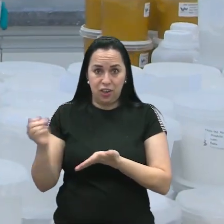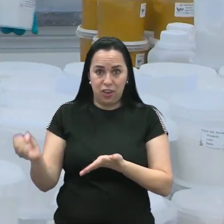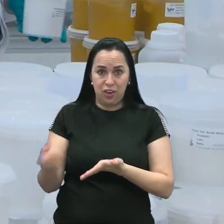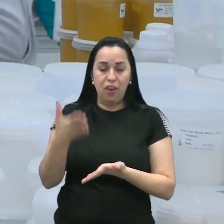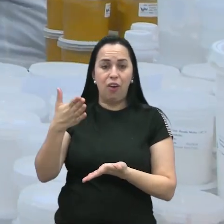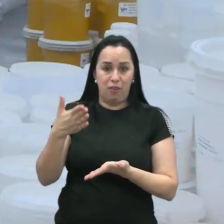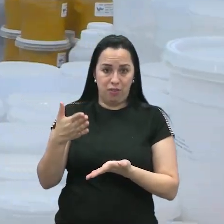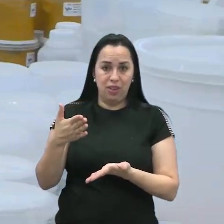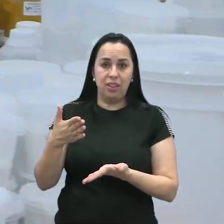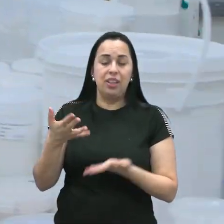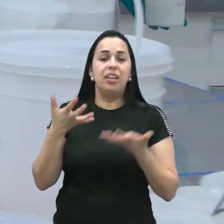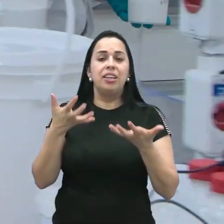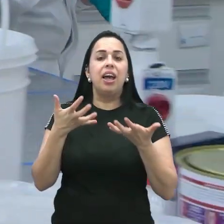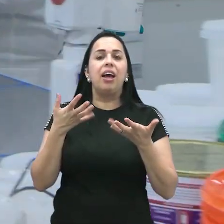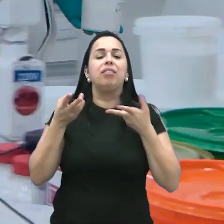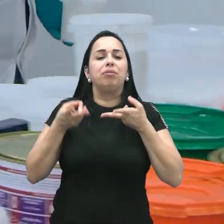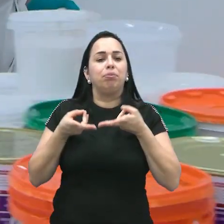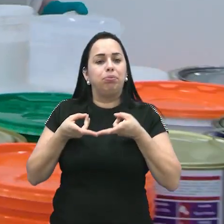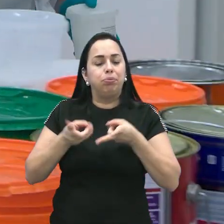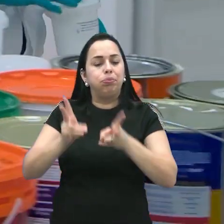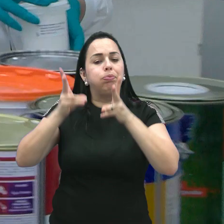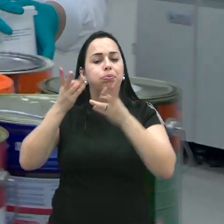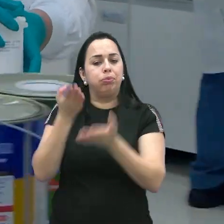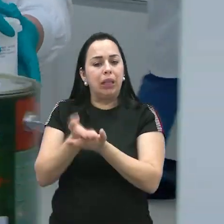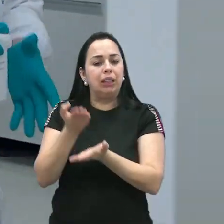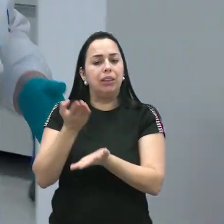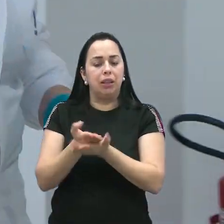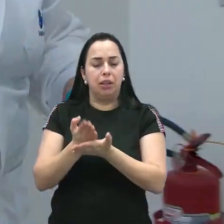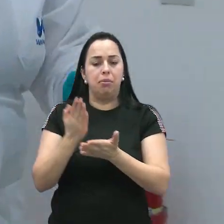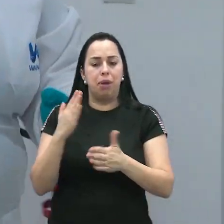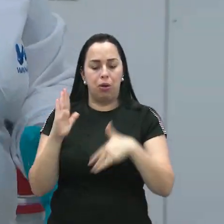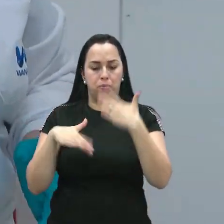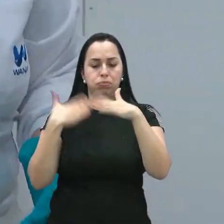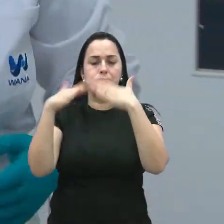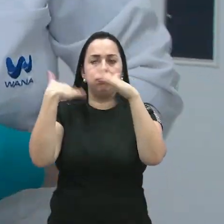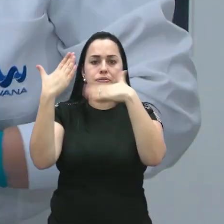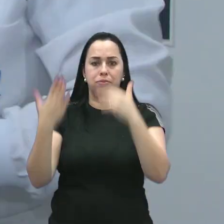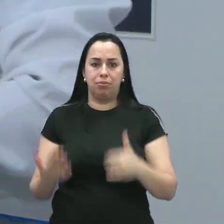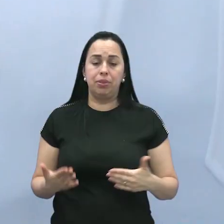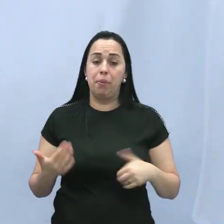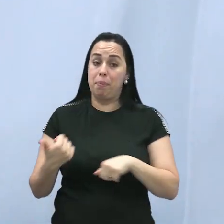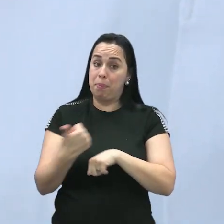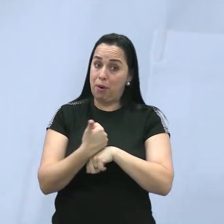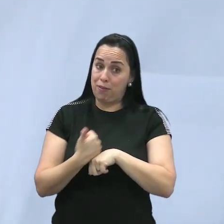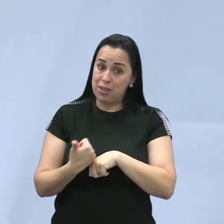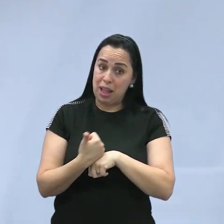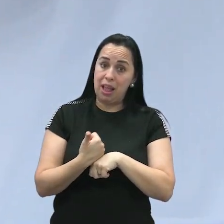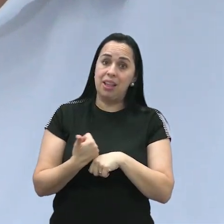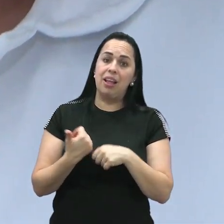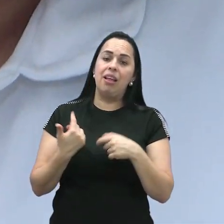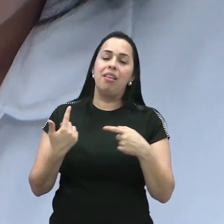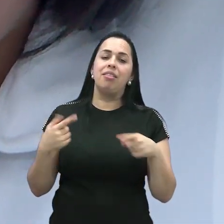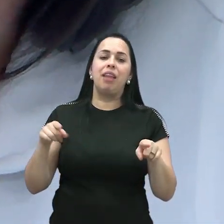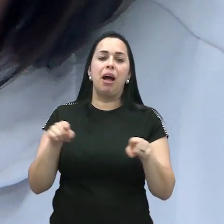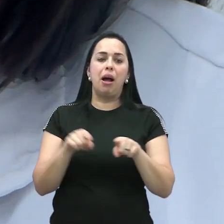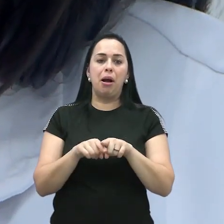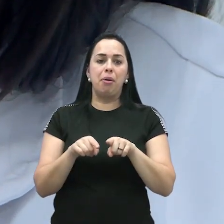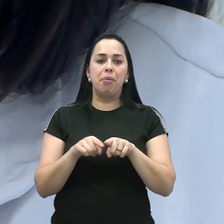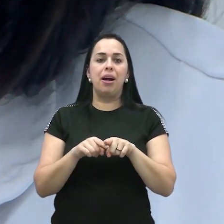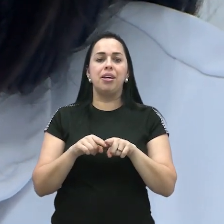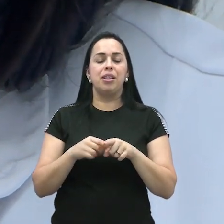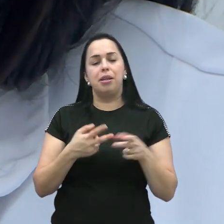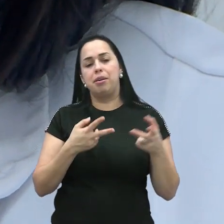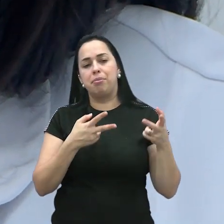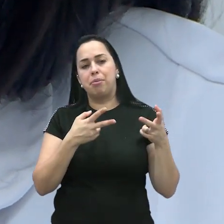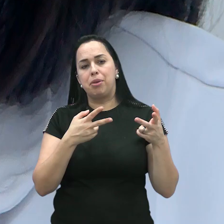no mercado de trabalho, busca continuar com os estudos para se desenvolver na carreira. E assim, acompanhar todas